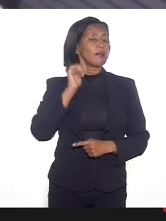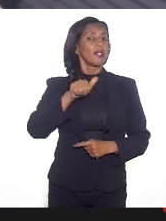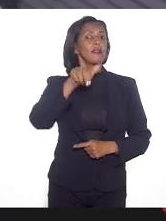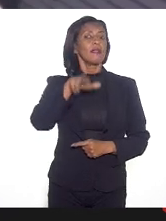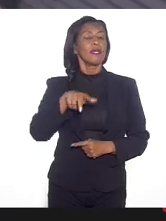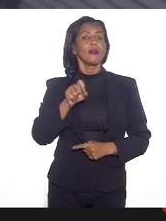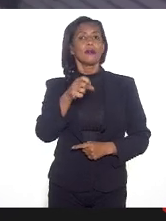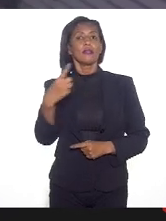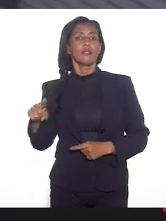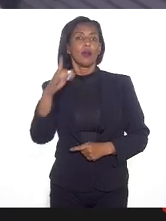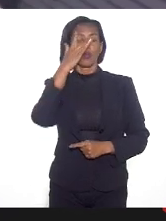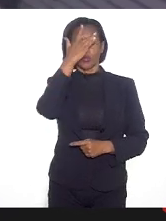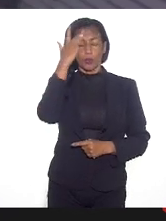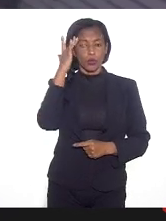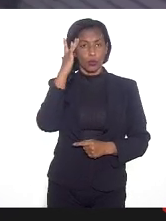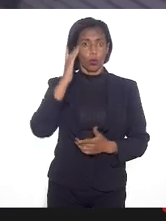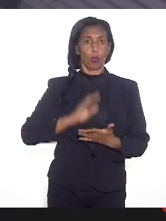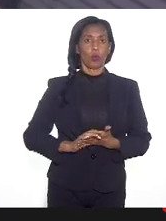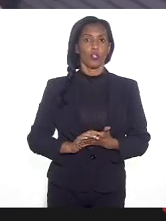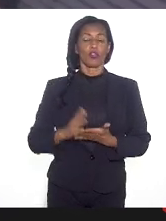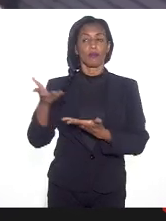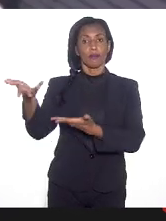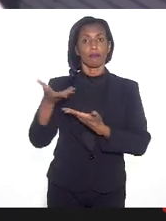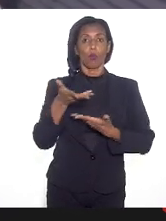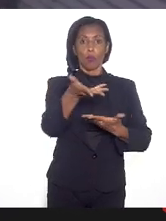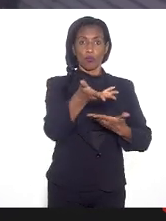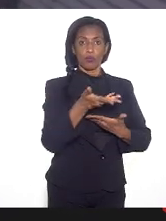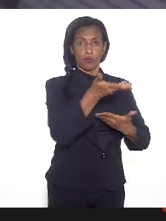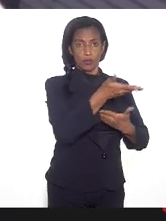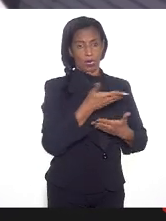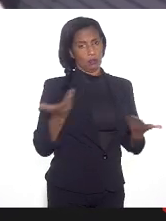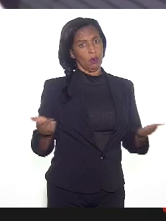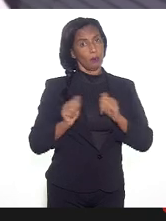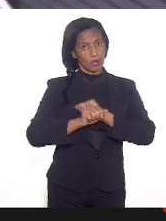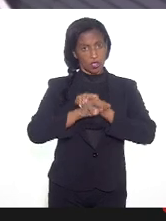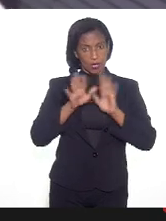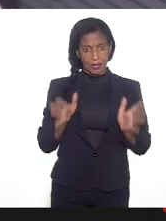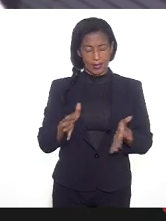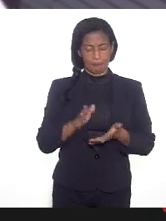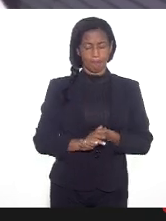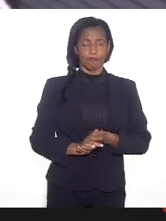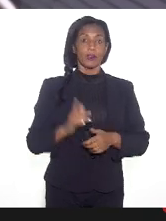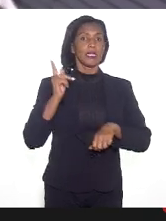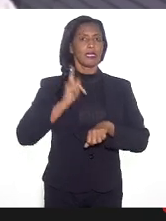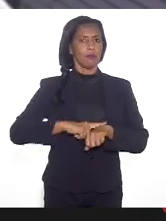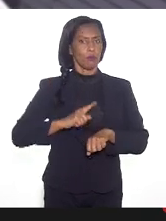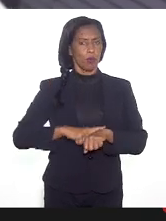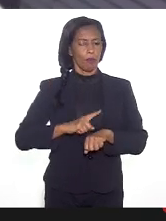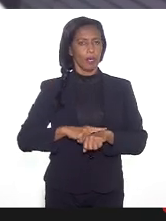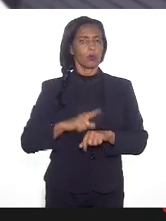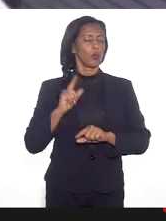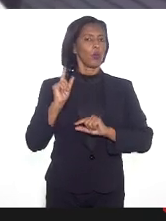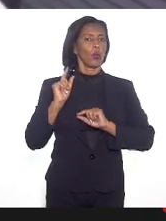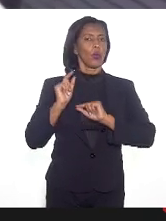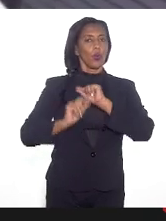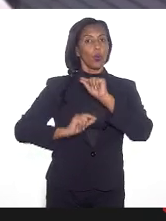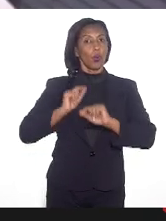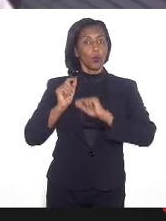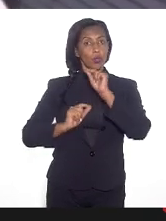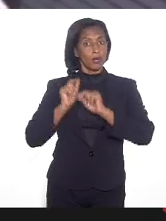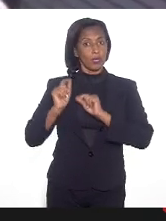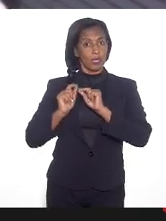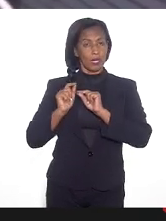são as pessoas a serem convocadas. Então, para deixar claro, nesse momento, no que a corporação